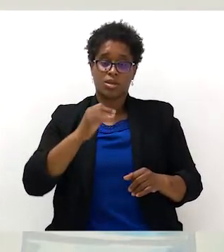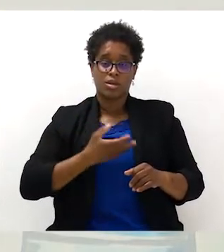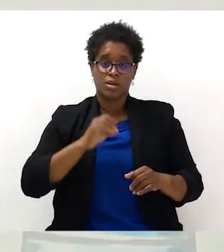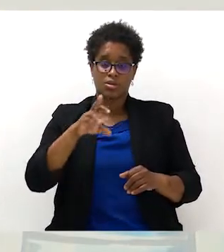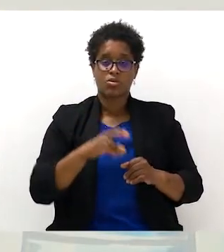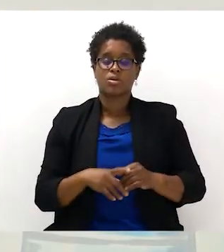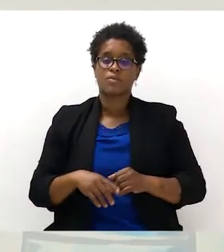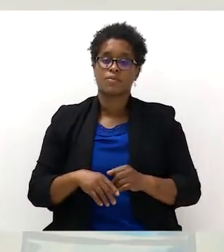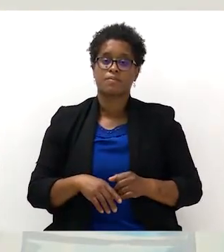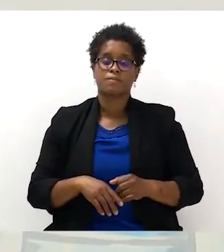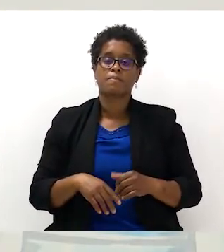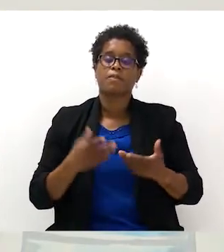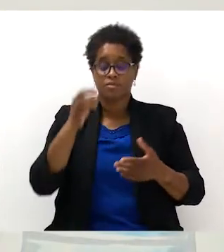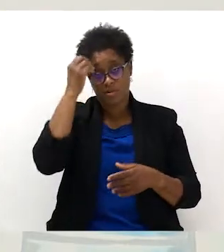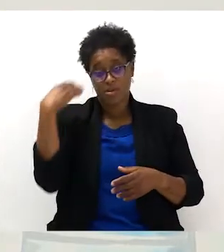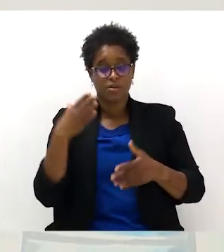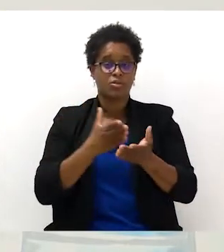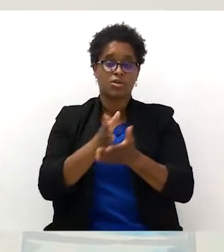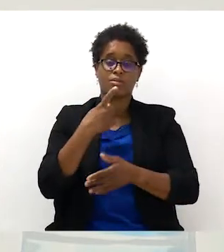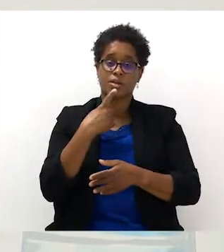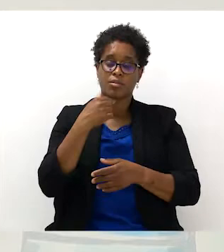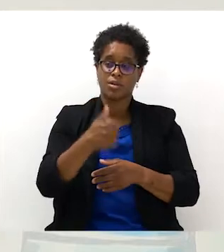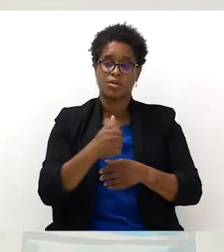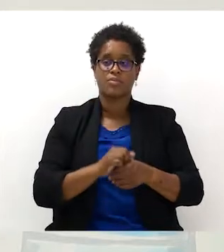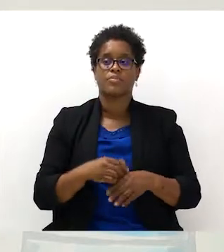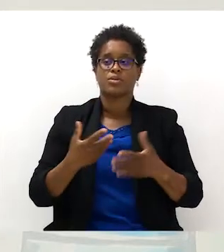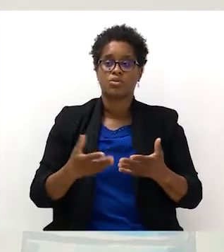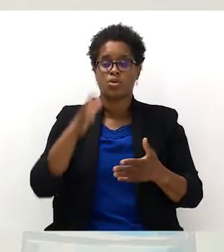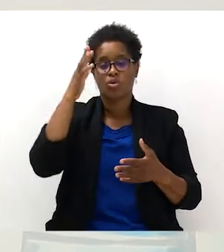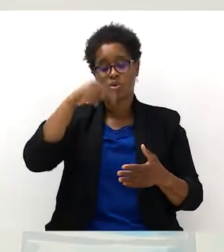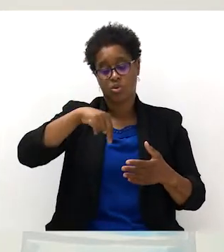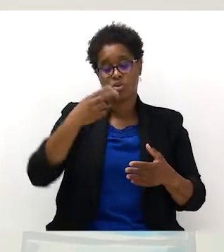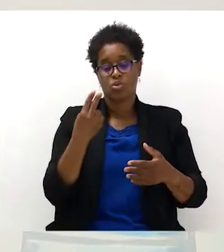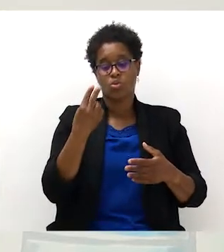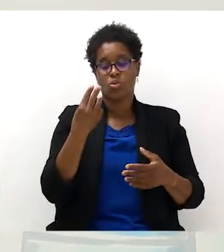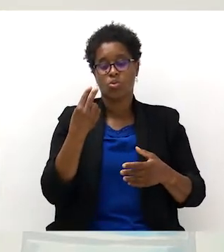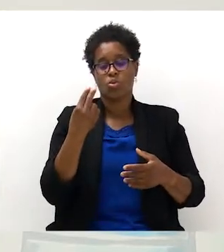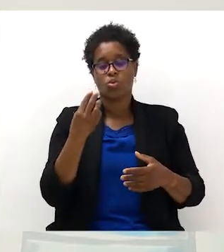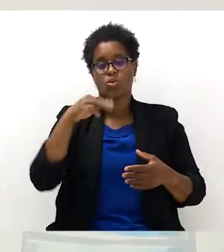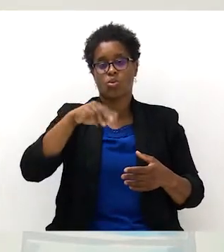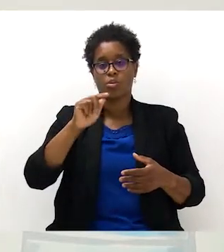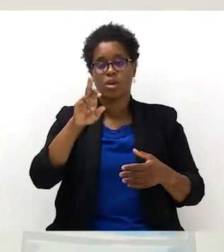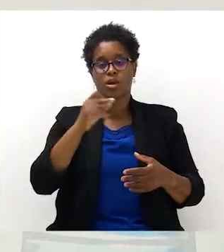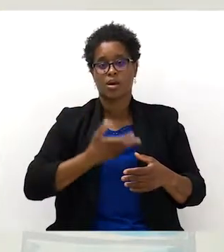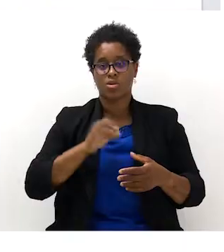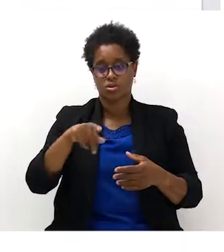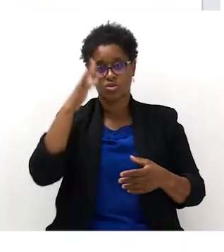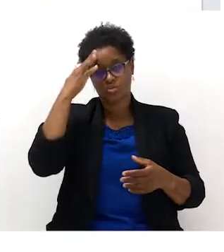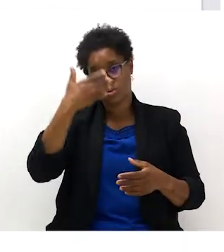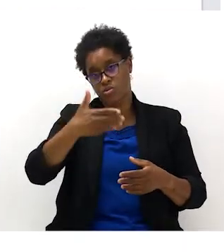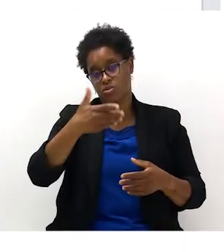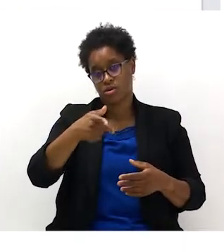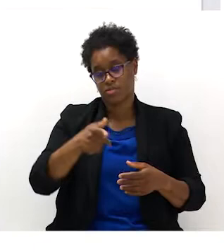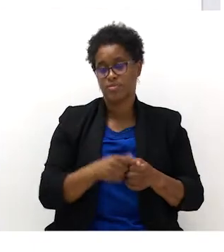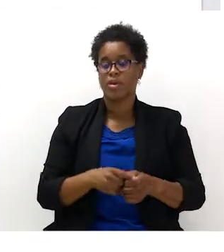se esqueçam. Vamos continuar para entender melhor. Então, numerador, que é esse número aqui, o 1, neste caso, o